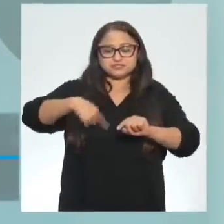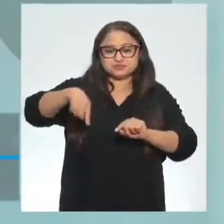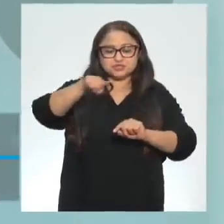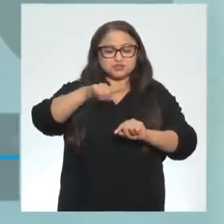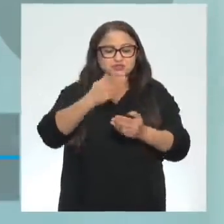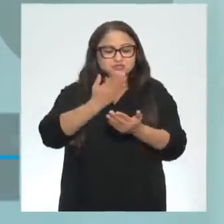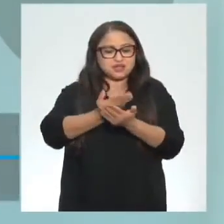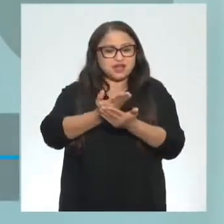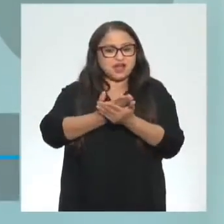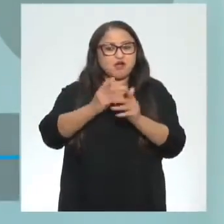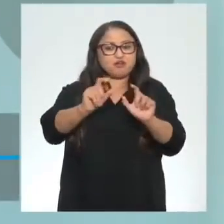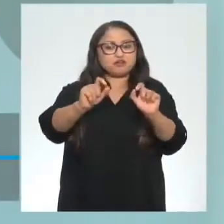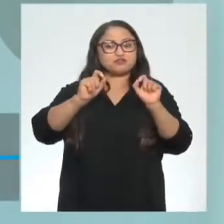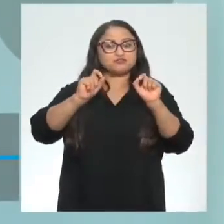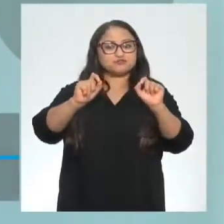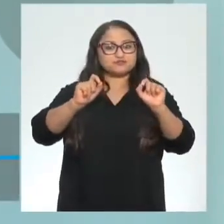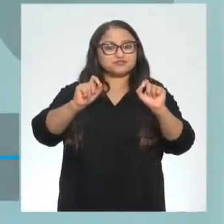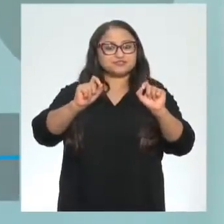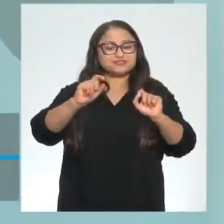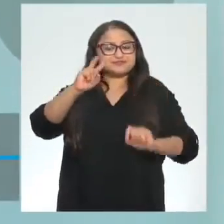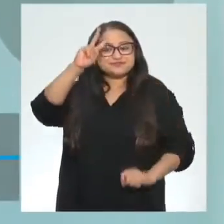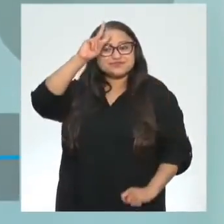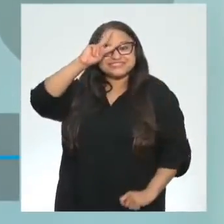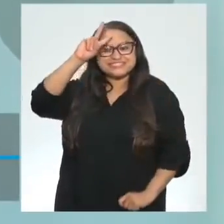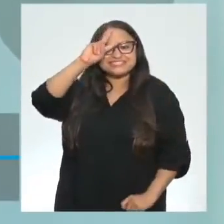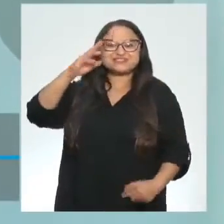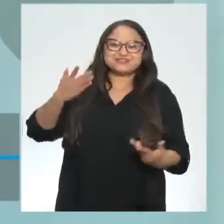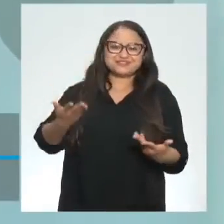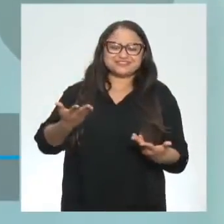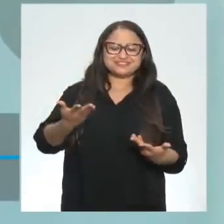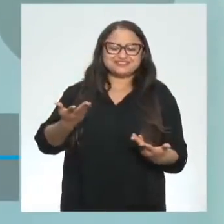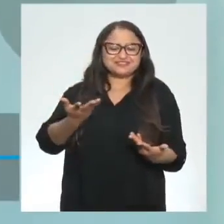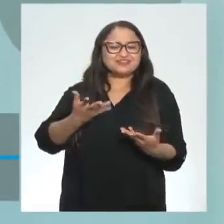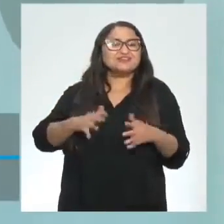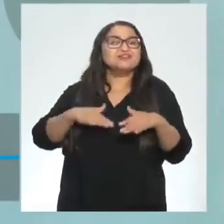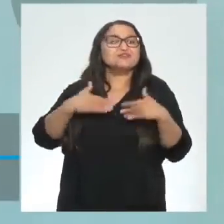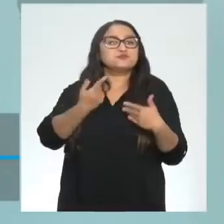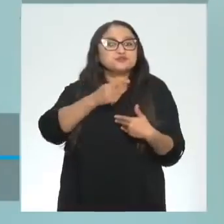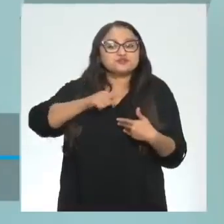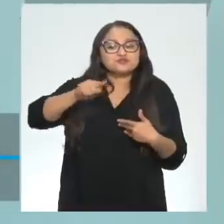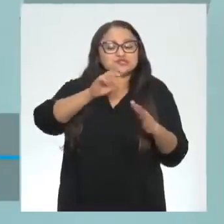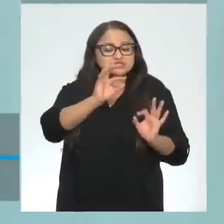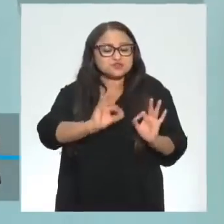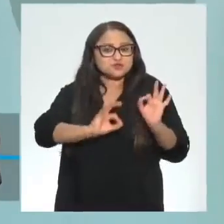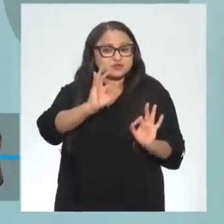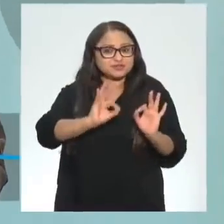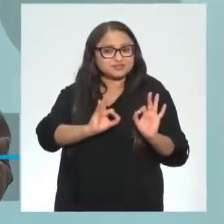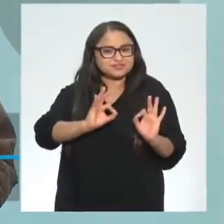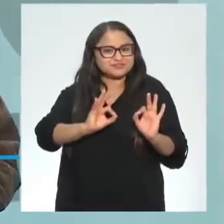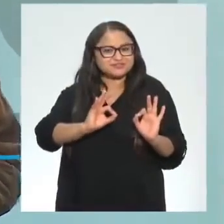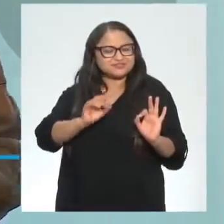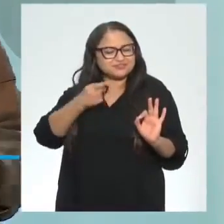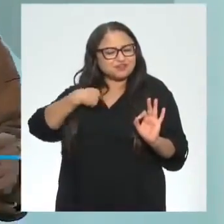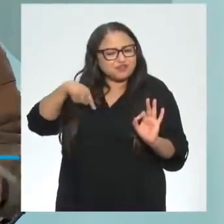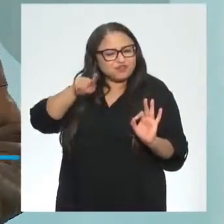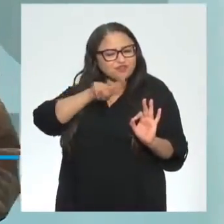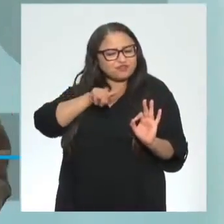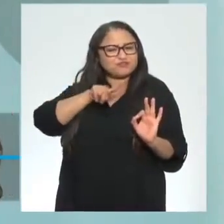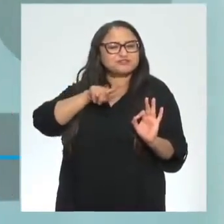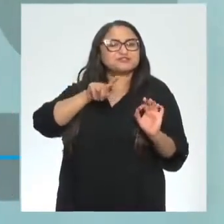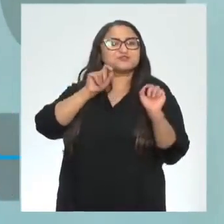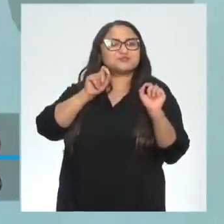mais uma aula de história. Enquanto vocês se organizam, nós